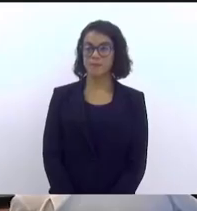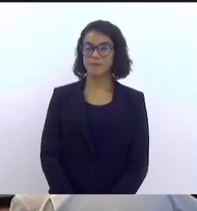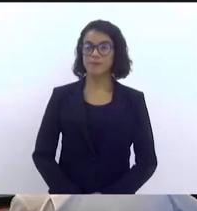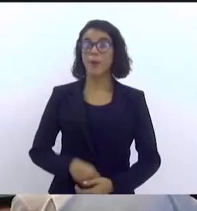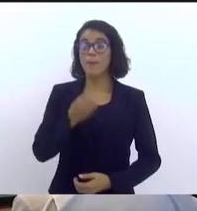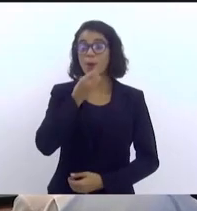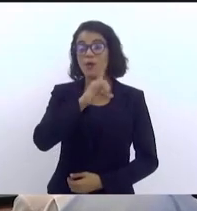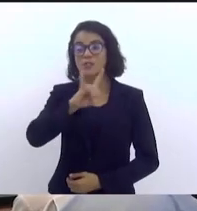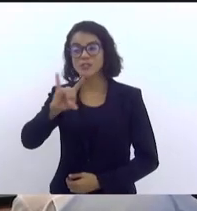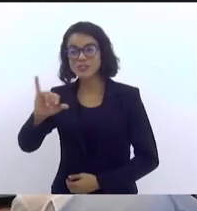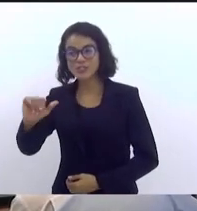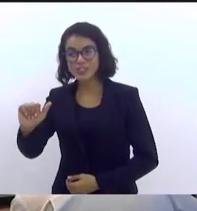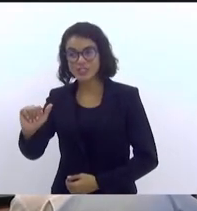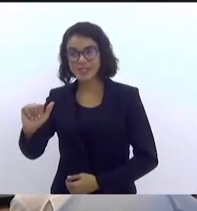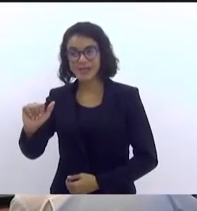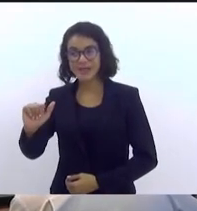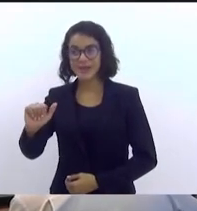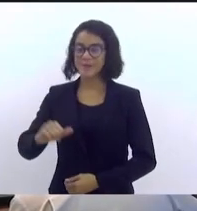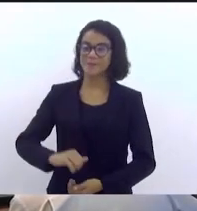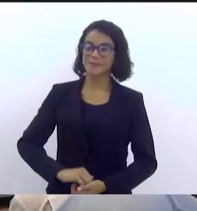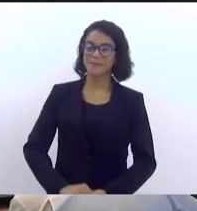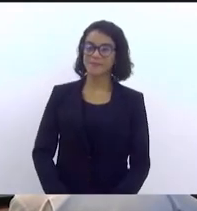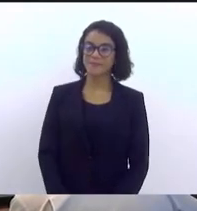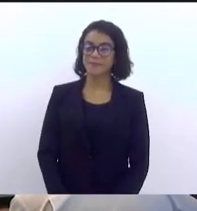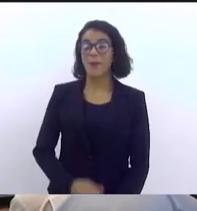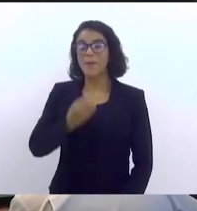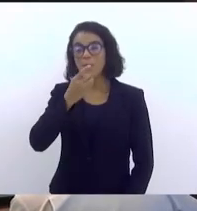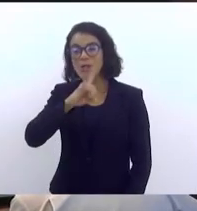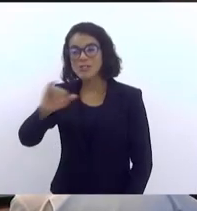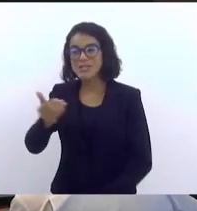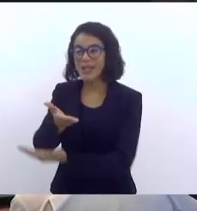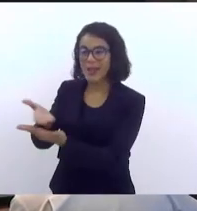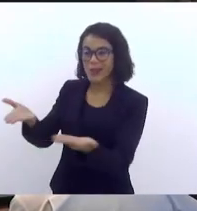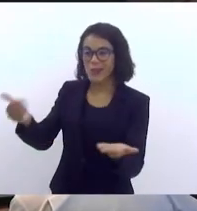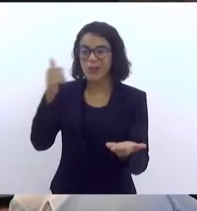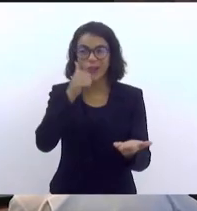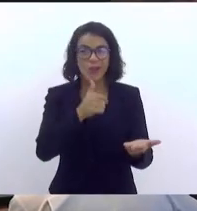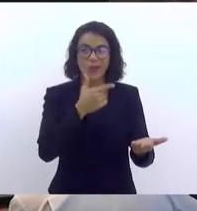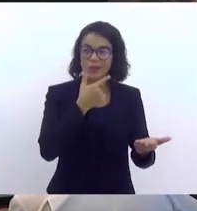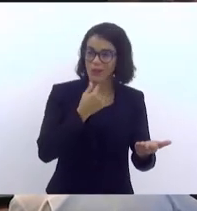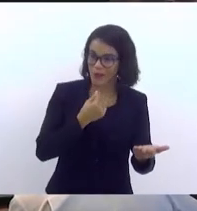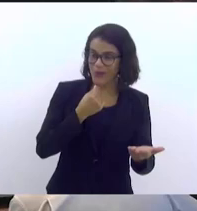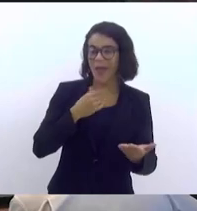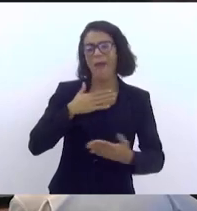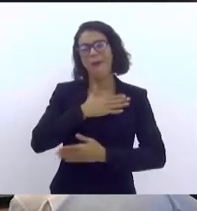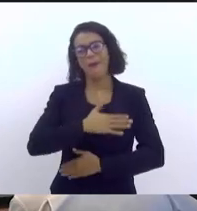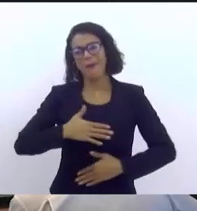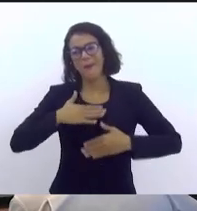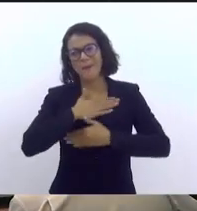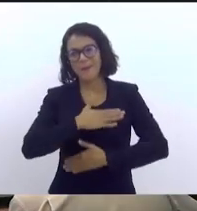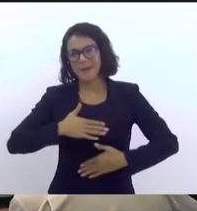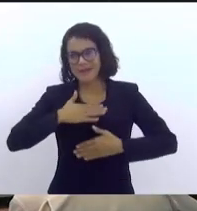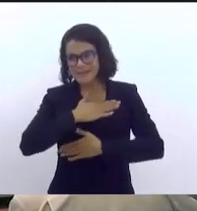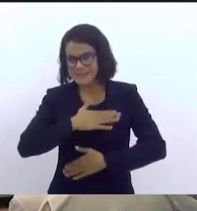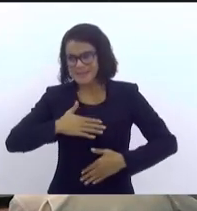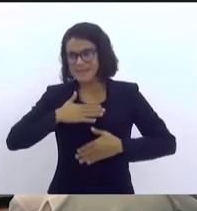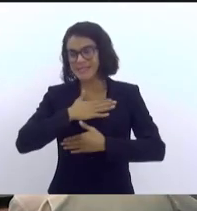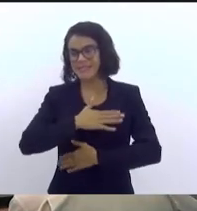Bom dia Bom dia a todas e a todos é um prazer